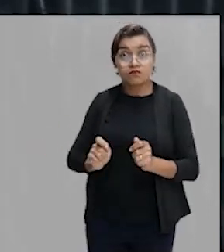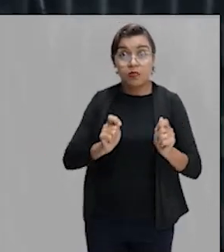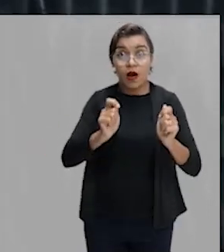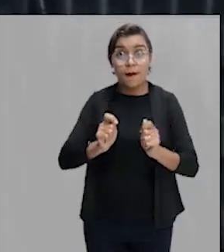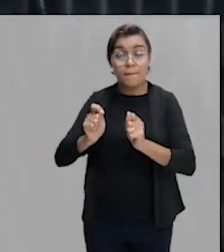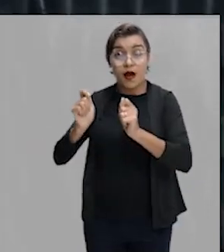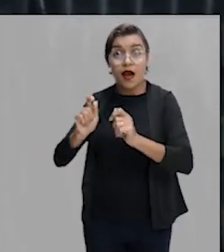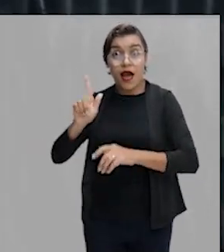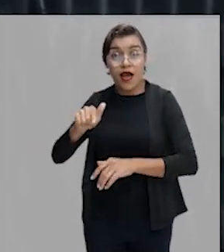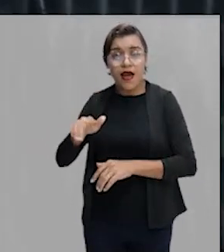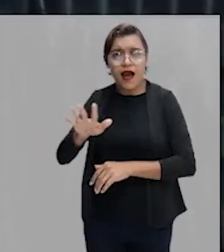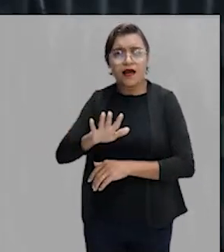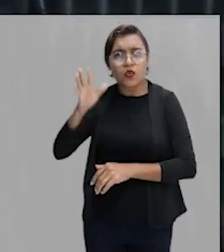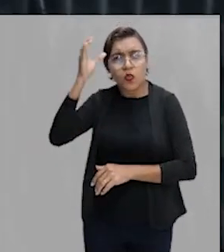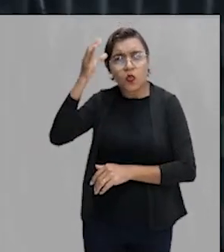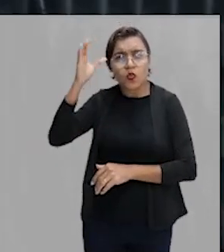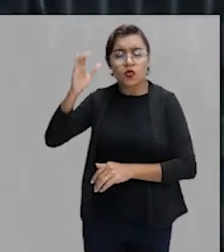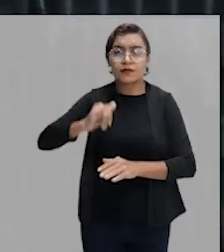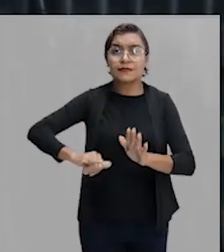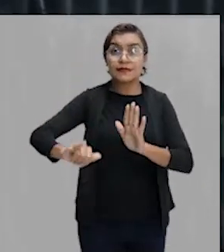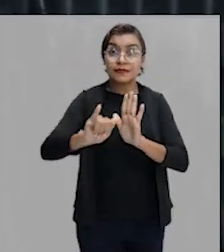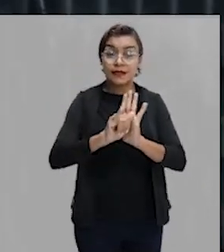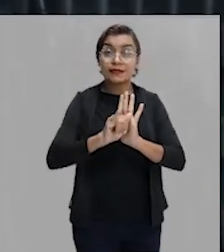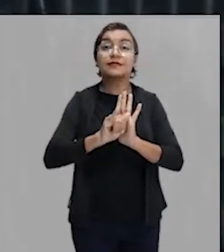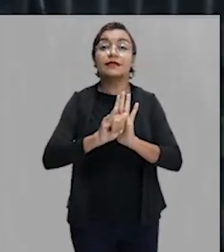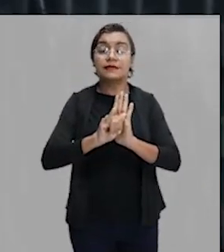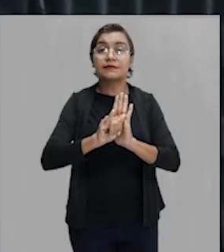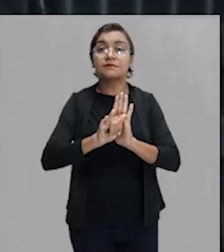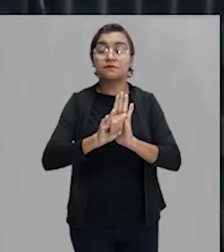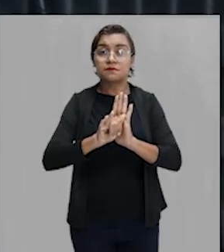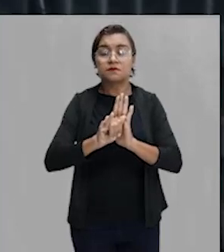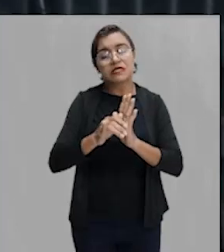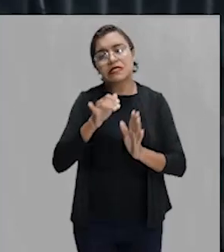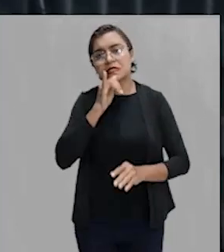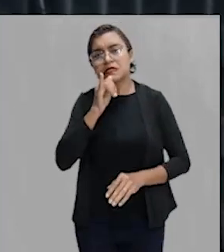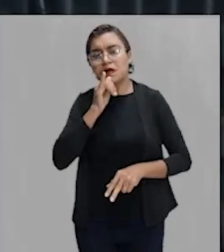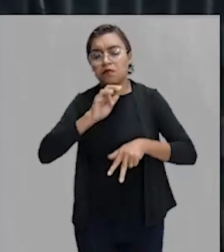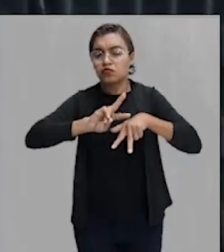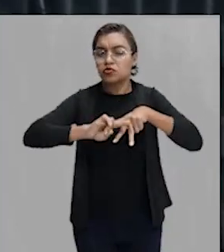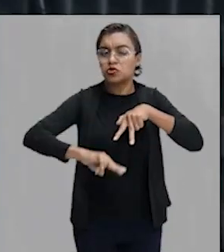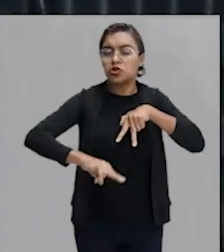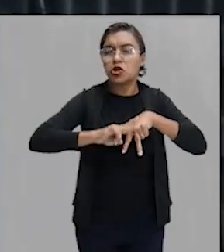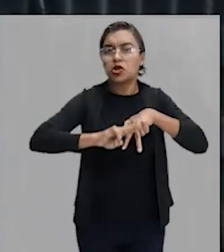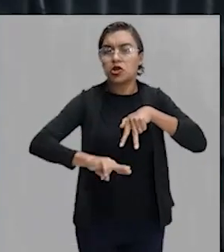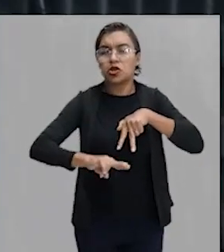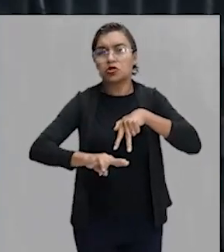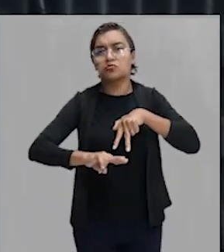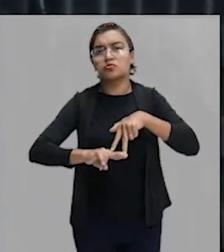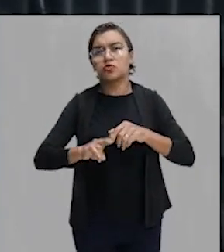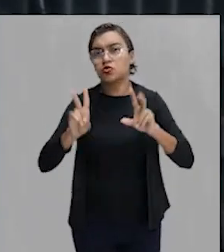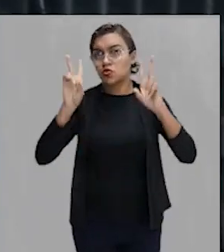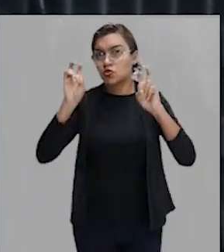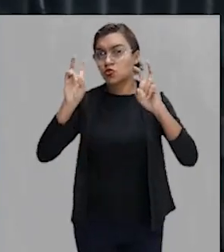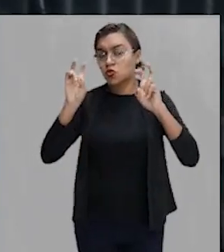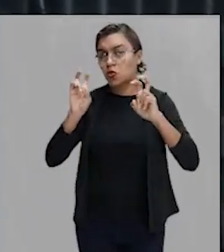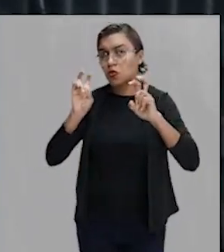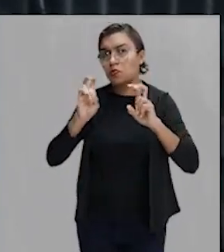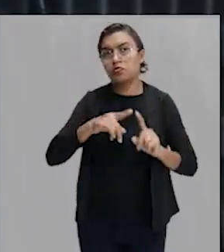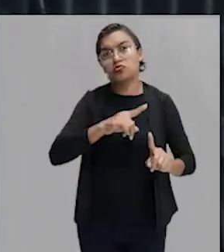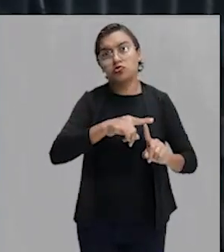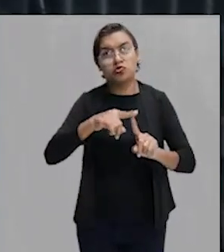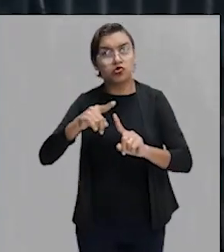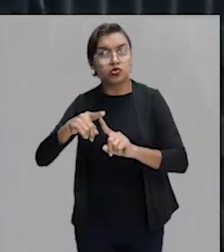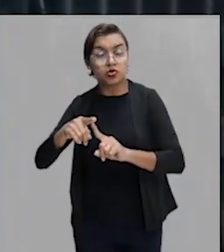questão cultural, a identidade cultural, a identidade de gênero, a questão da sexualidade passam a ser